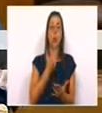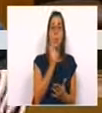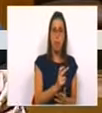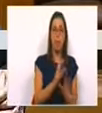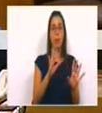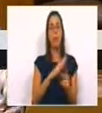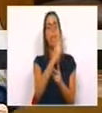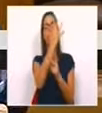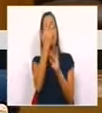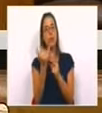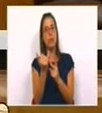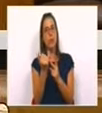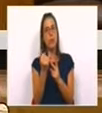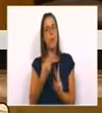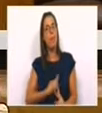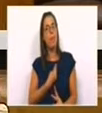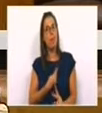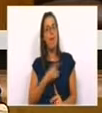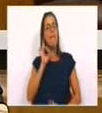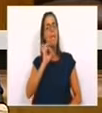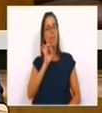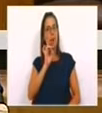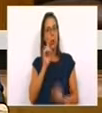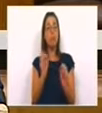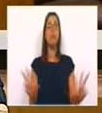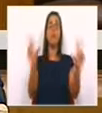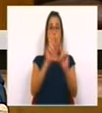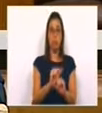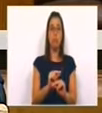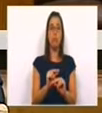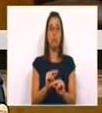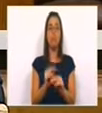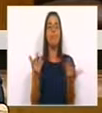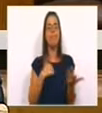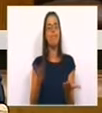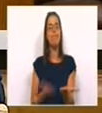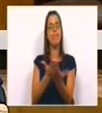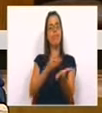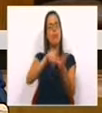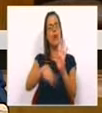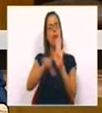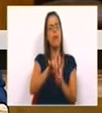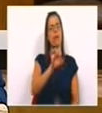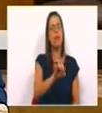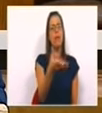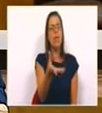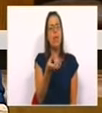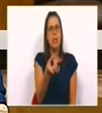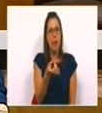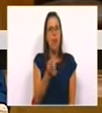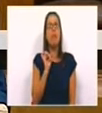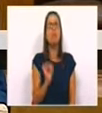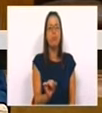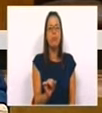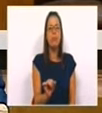Relativamente à segunda preocupação, à valorização da inovação, apresentamos o Projeto de Lei 619, que